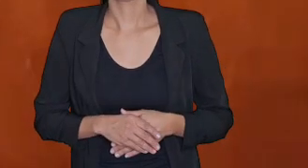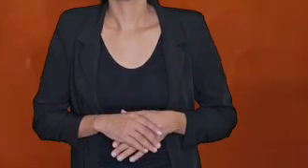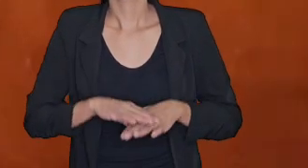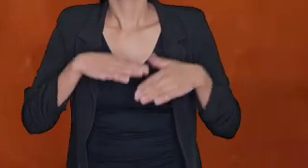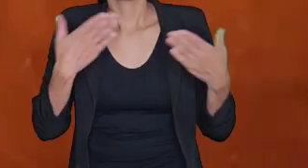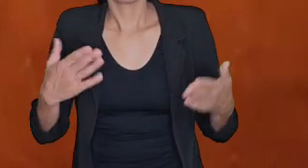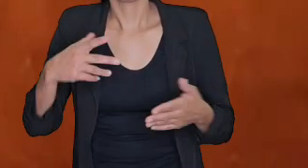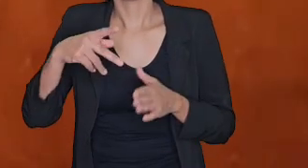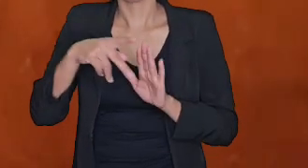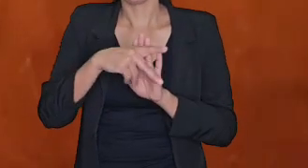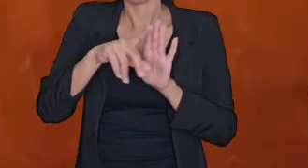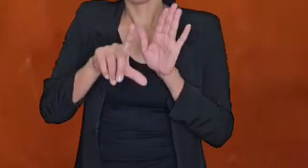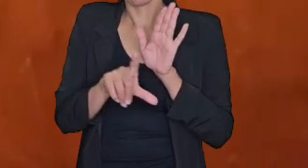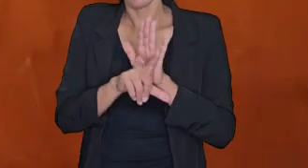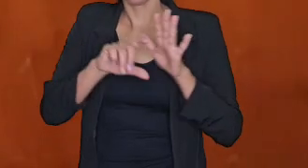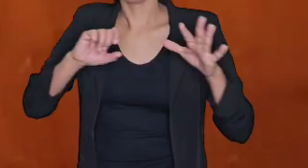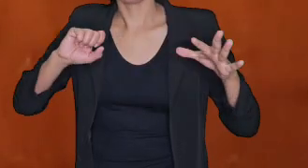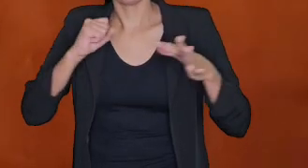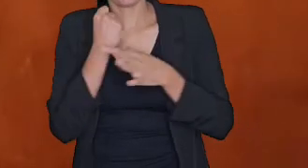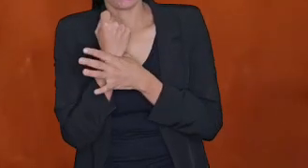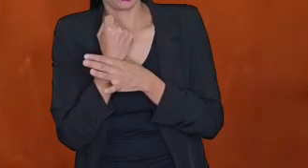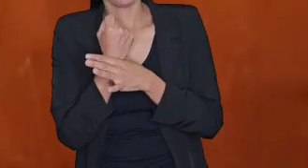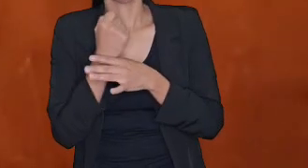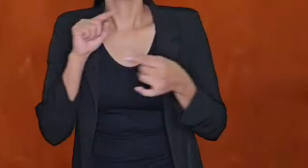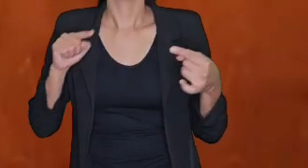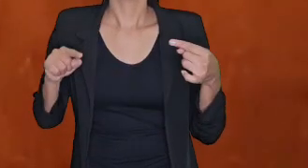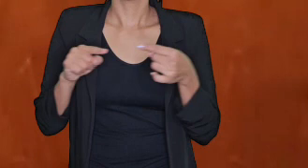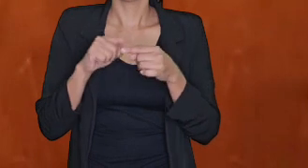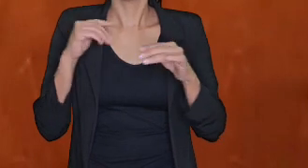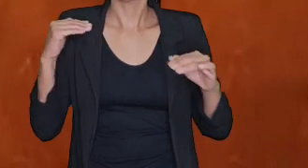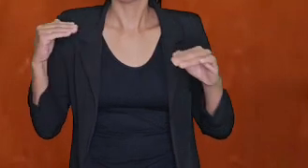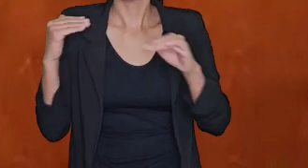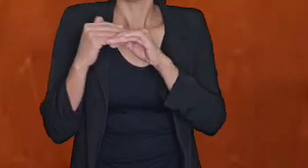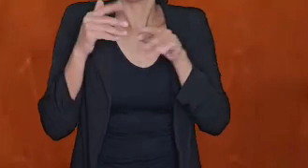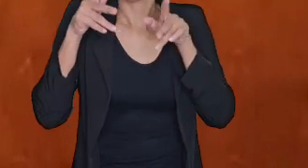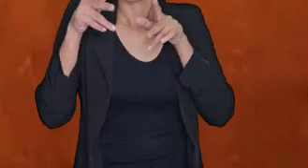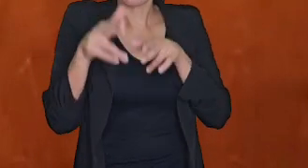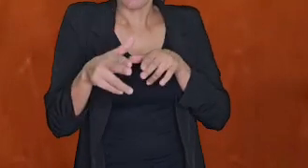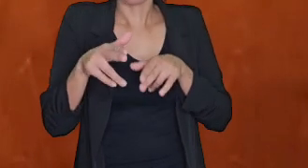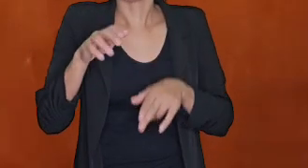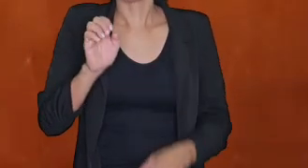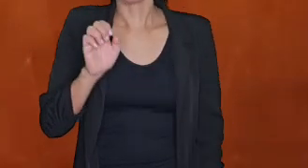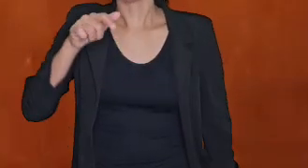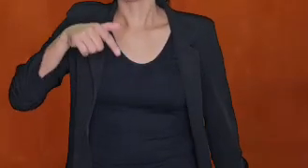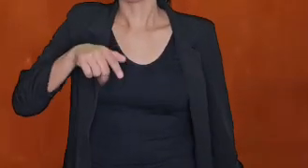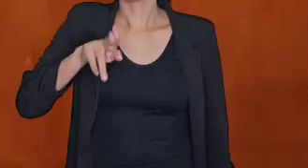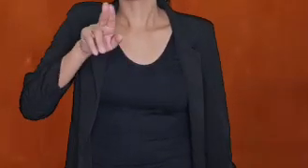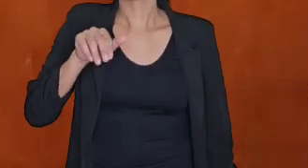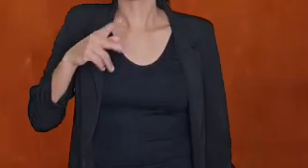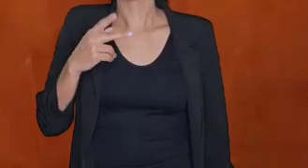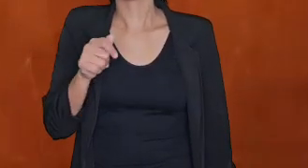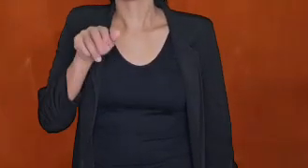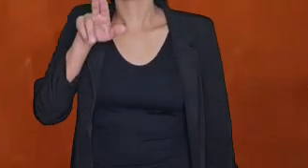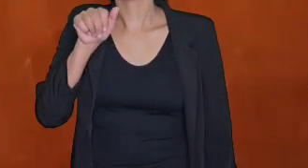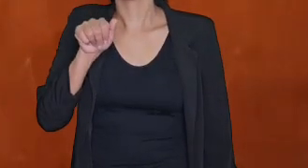discutido atualmente. É a questão do PL das garantias, que pretende equiparar, vou chamar de